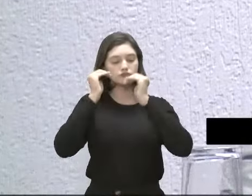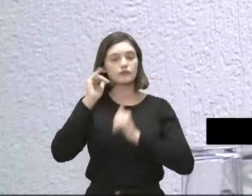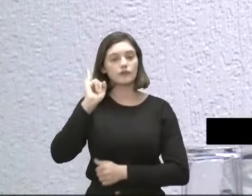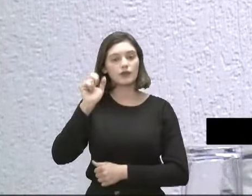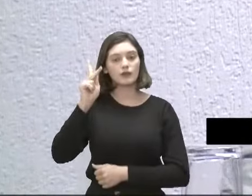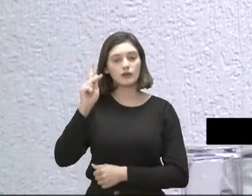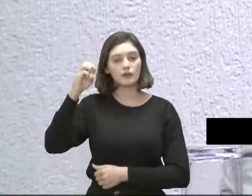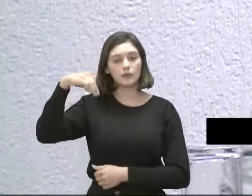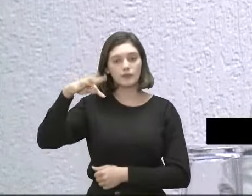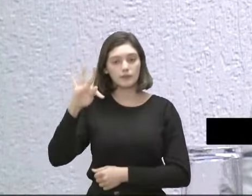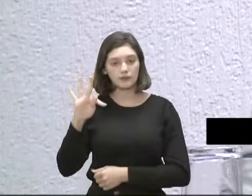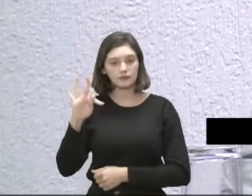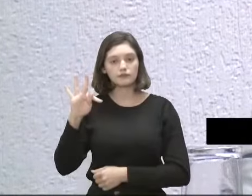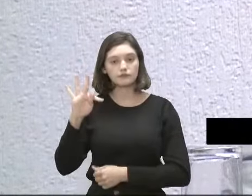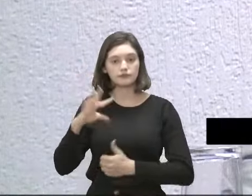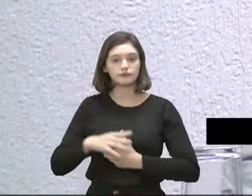Instituto